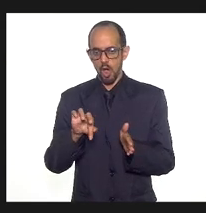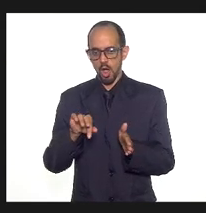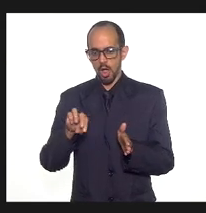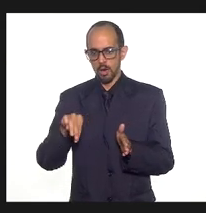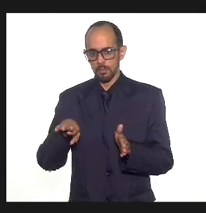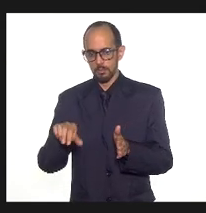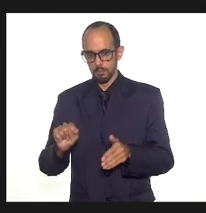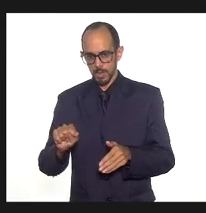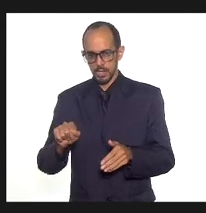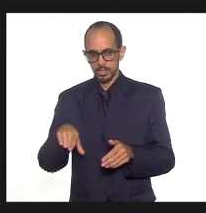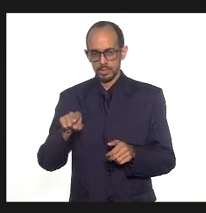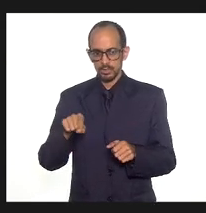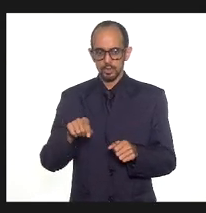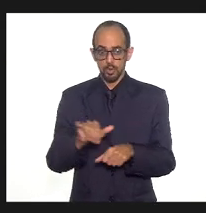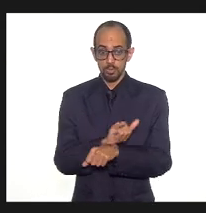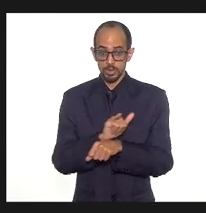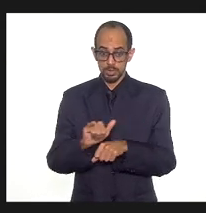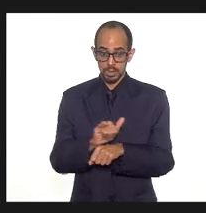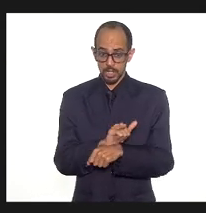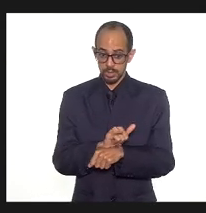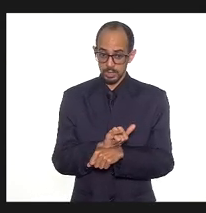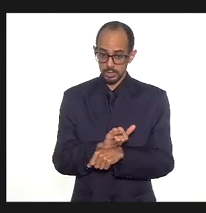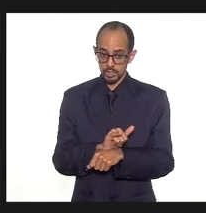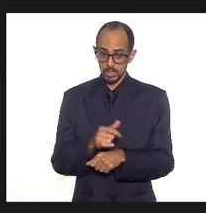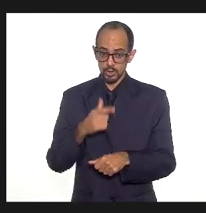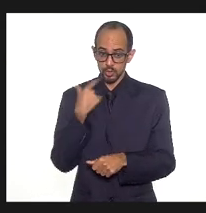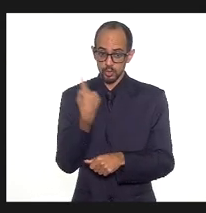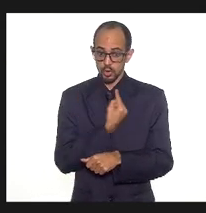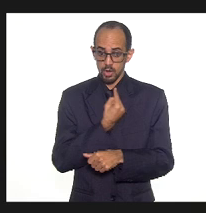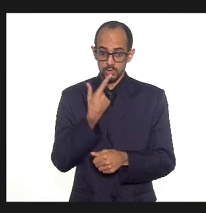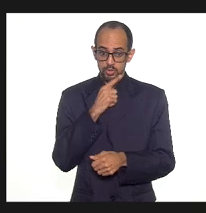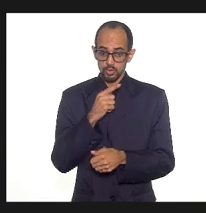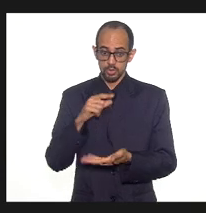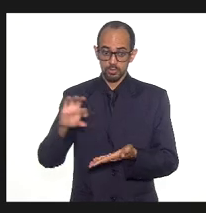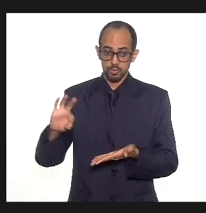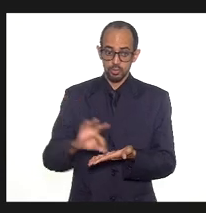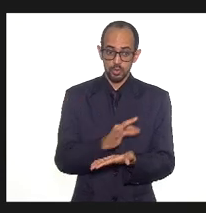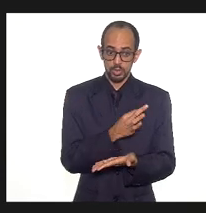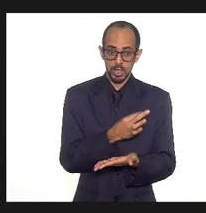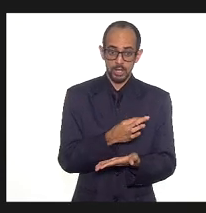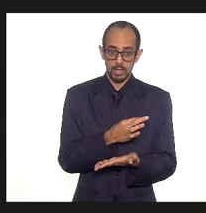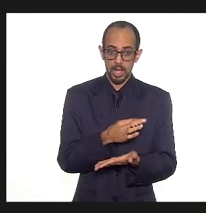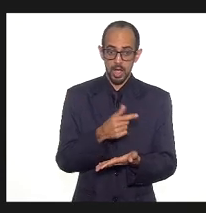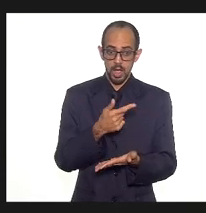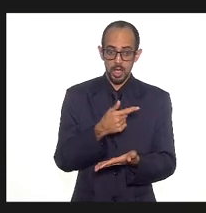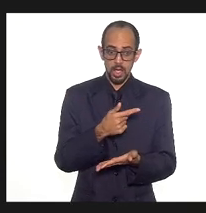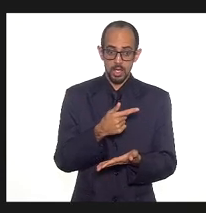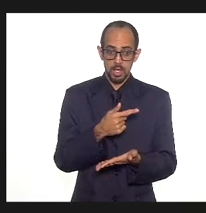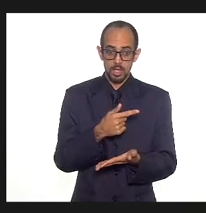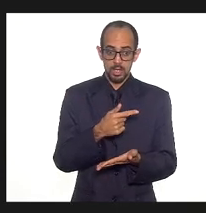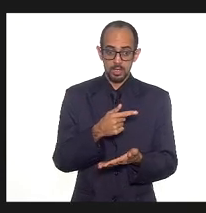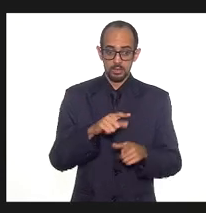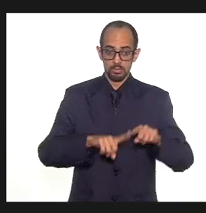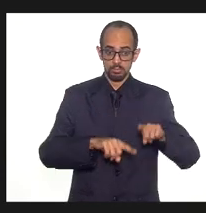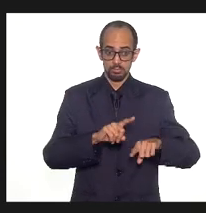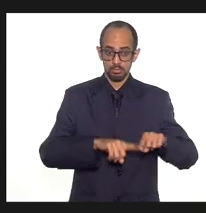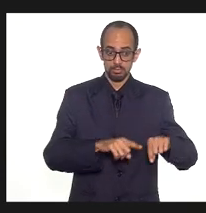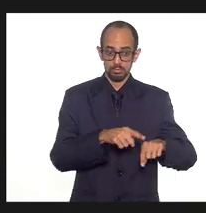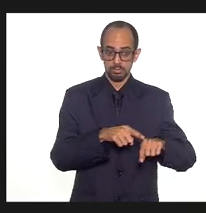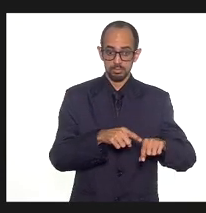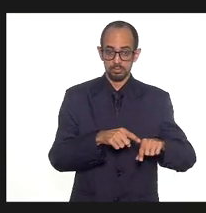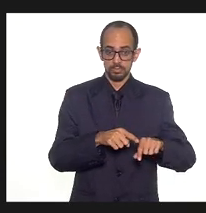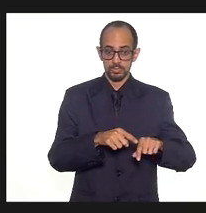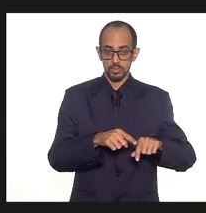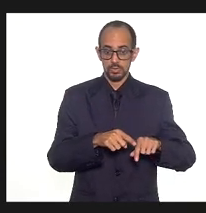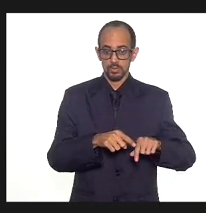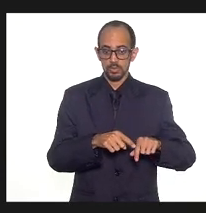dizer, pulverizada de fornecimentos, em que a gente contratava pedacinhos e pedacinhos em cada uma das plataformas, e depois a gente tentava integrar